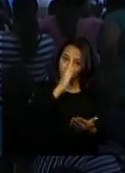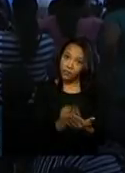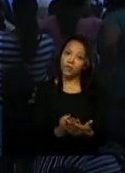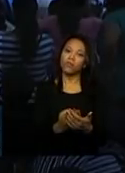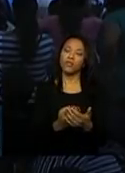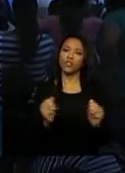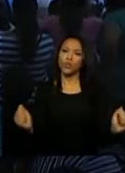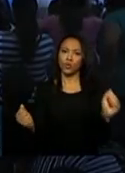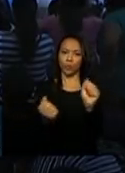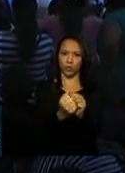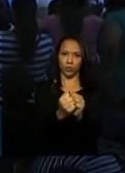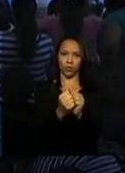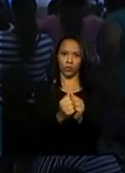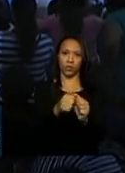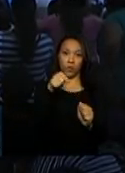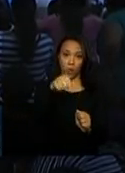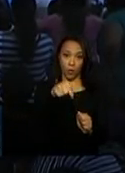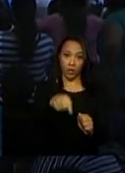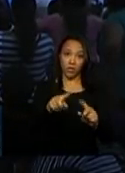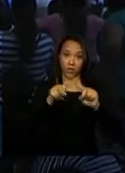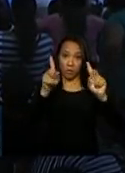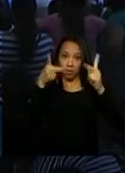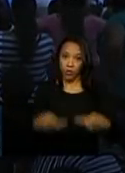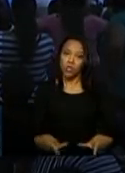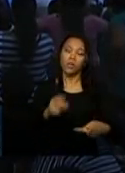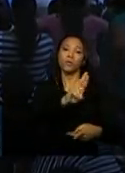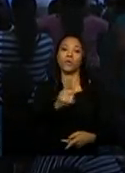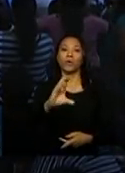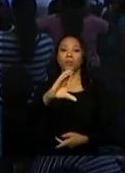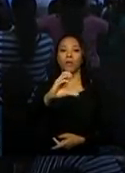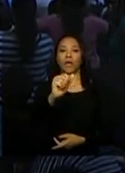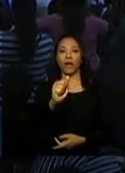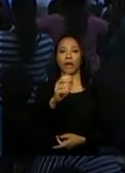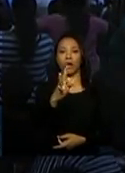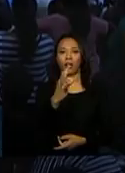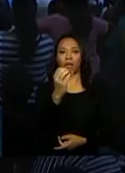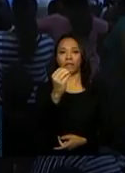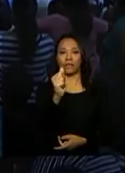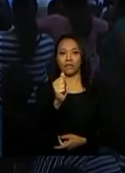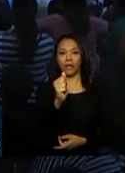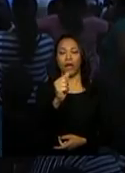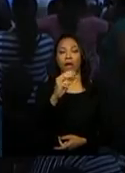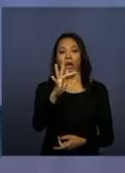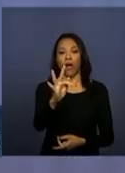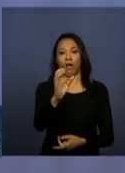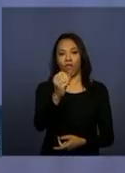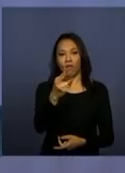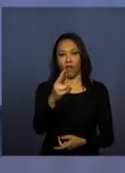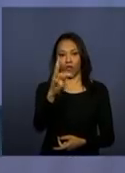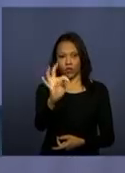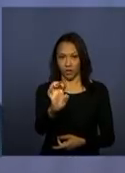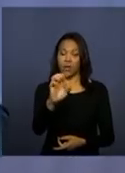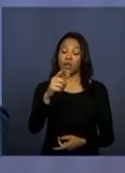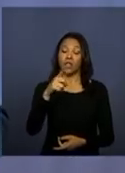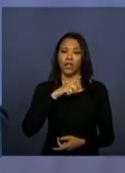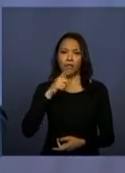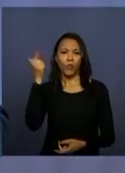atingimos com o Cataforte um padrão importante, um padrão